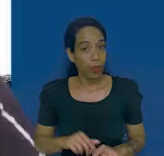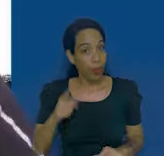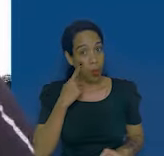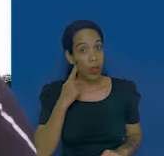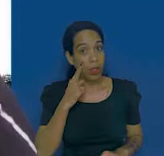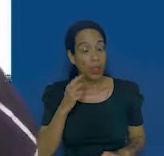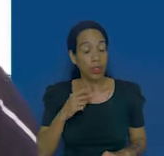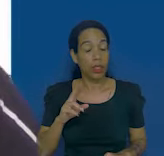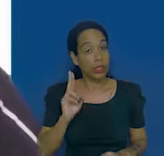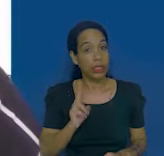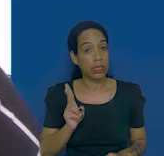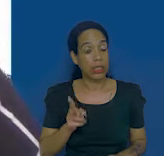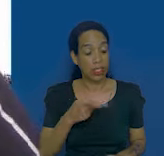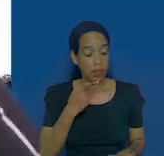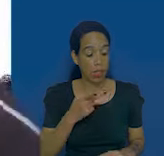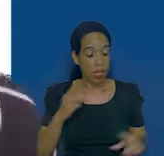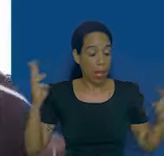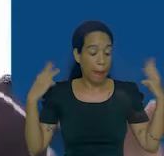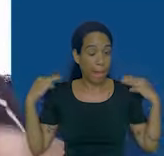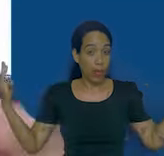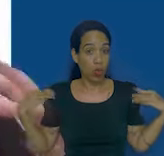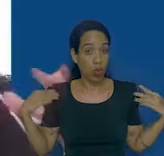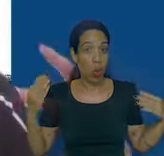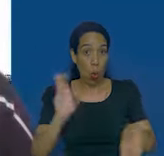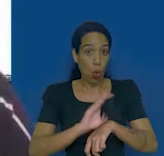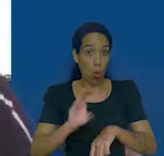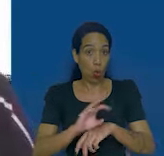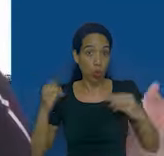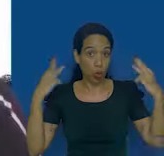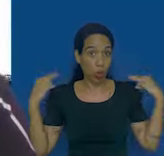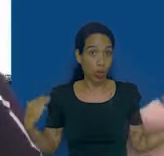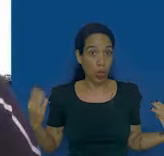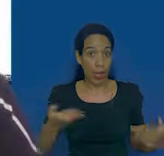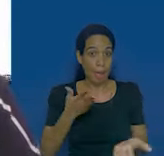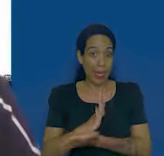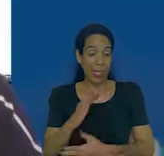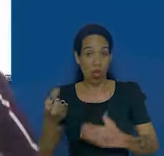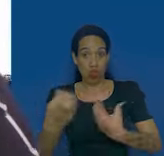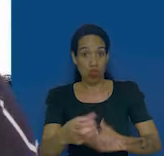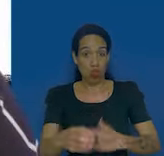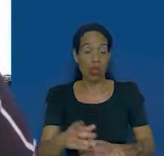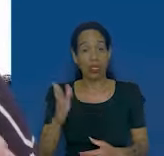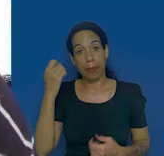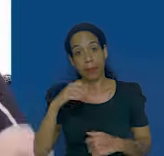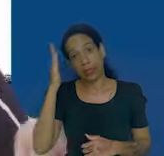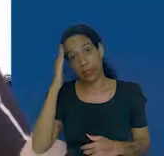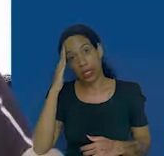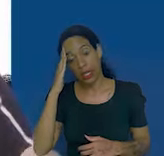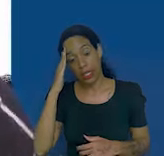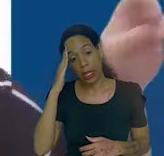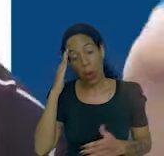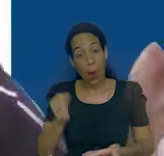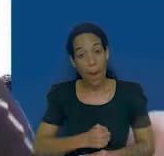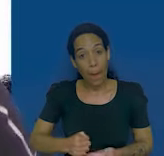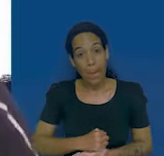sempre falo o seguinte, que o concurso da magistratura, aquele que quer passar no concurso da magistratura, ele tem que saber o arroz com